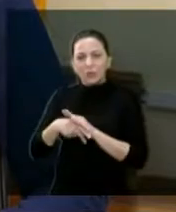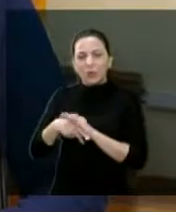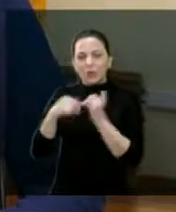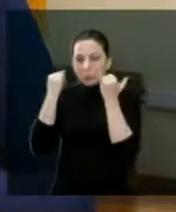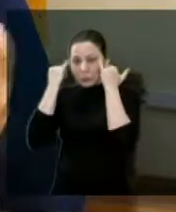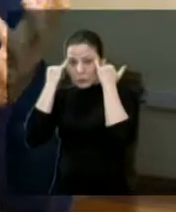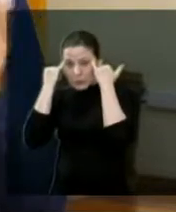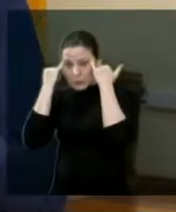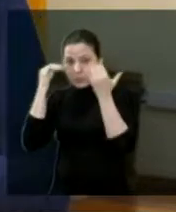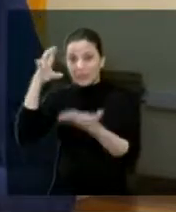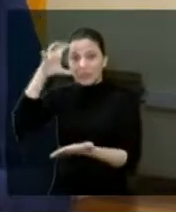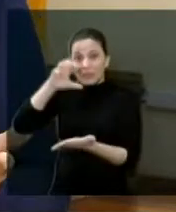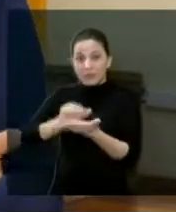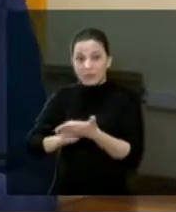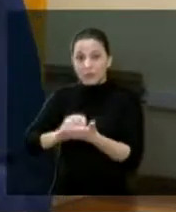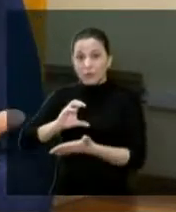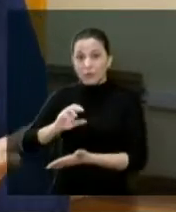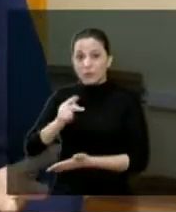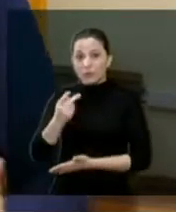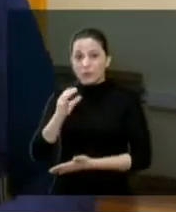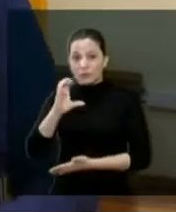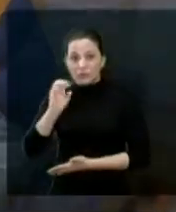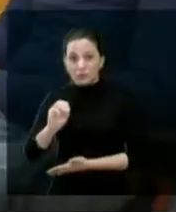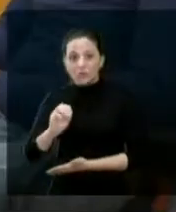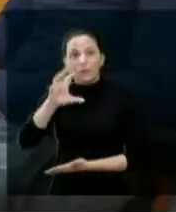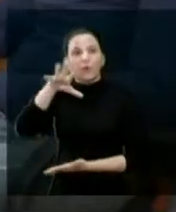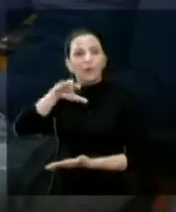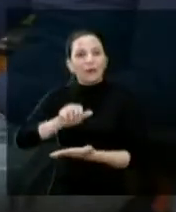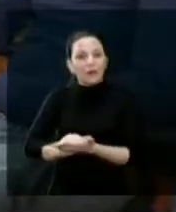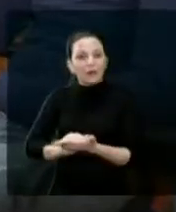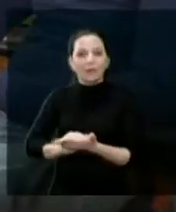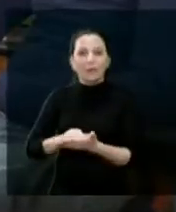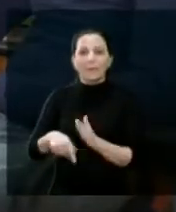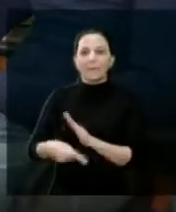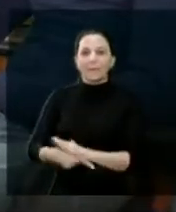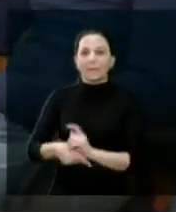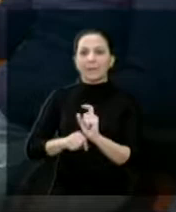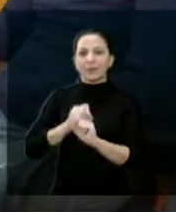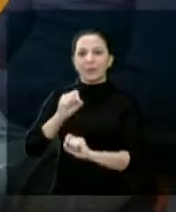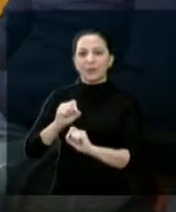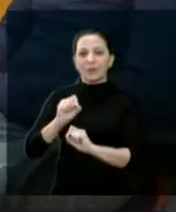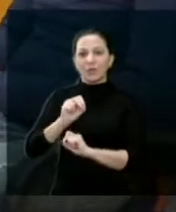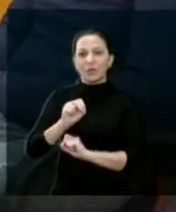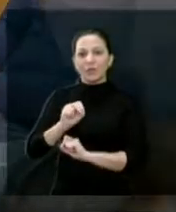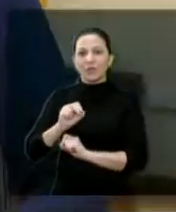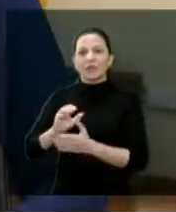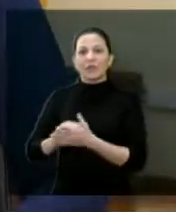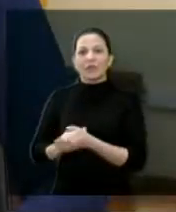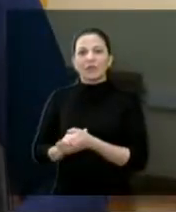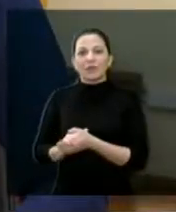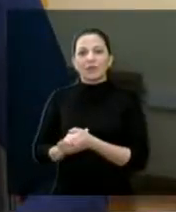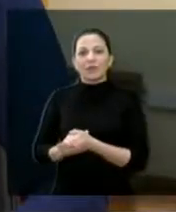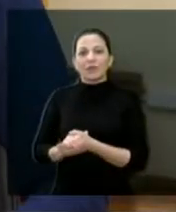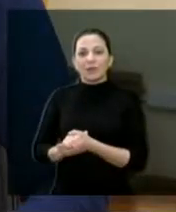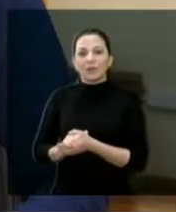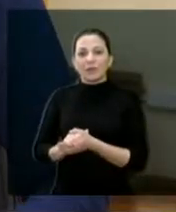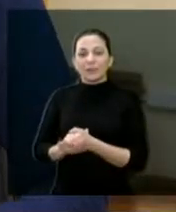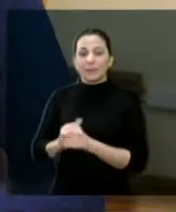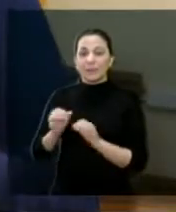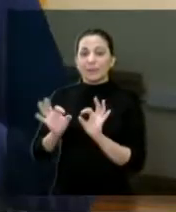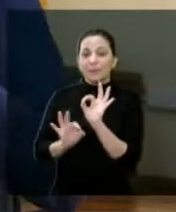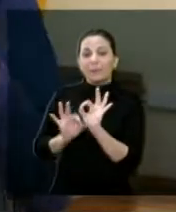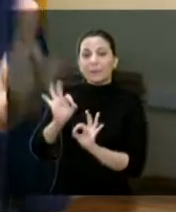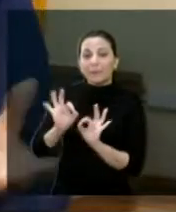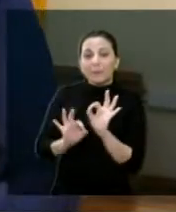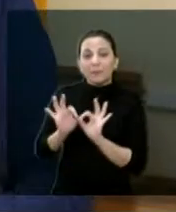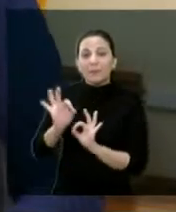Gravamos, o Chico de Assis vai lembrar disso, foi ele que estava lá comigo gravando. Que pouco tempo isso também. Pouco tempo. Aí eu fiz mais ou